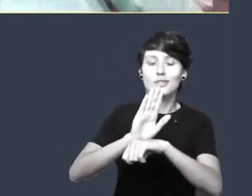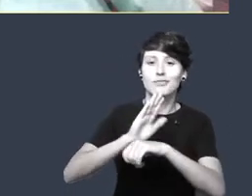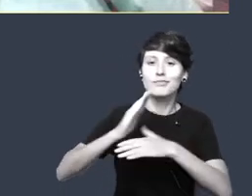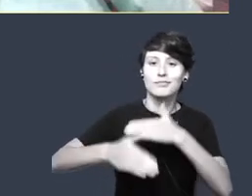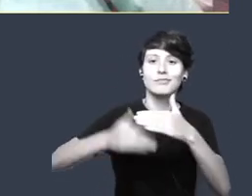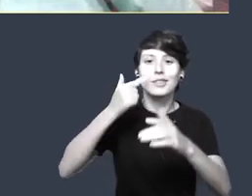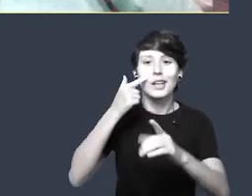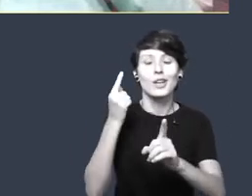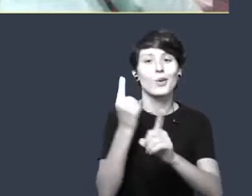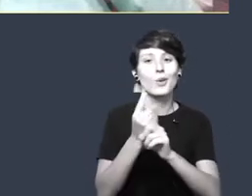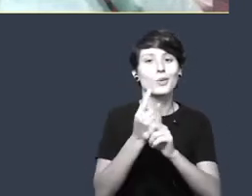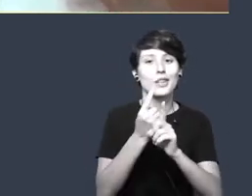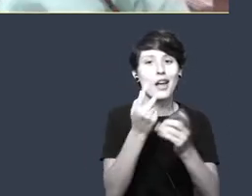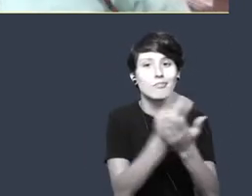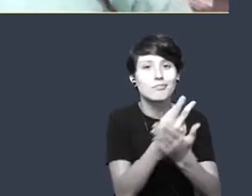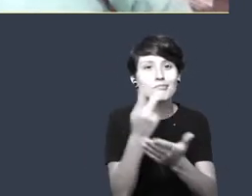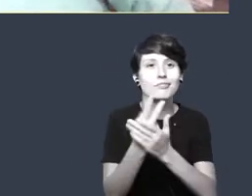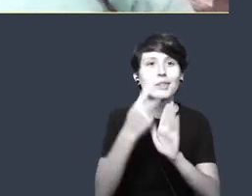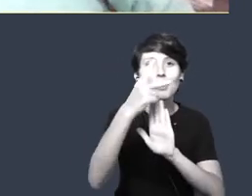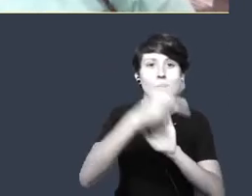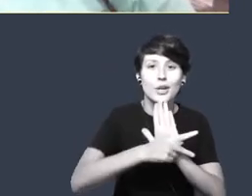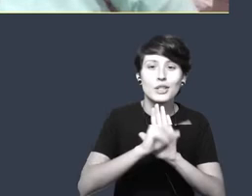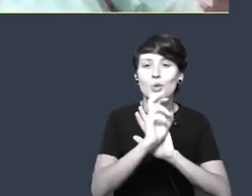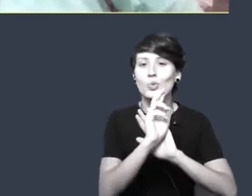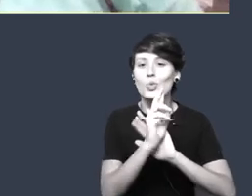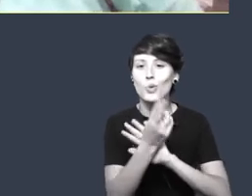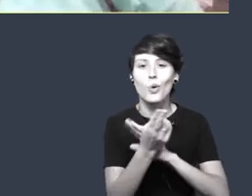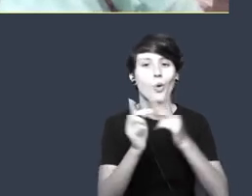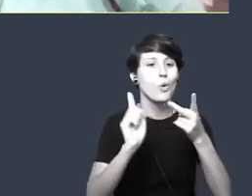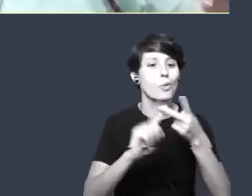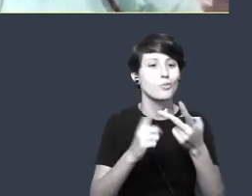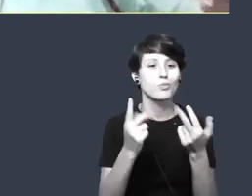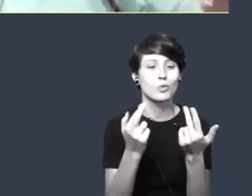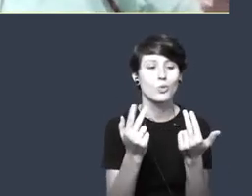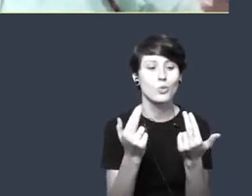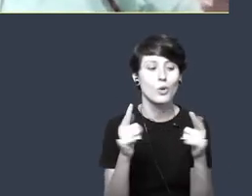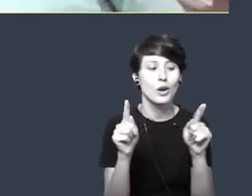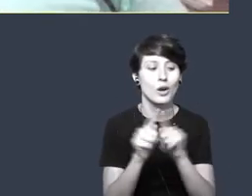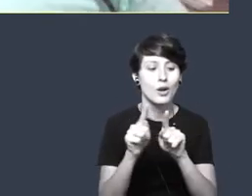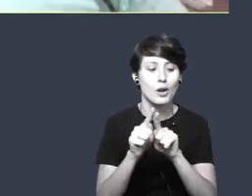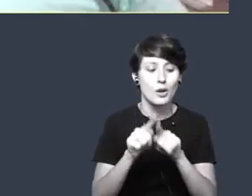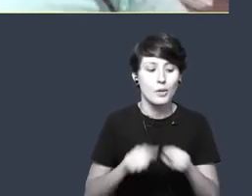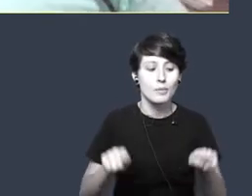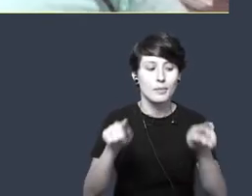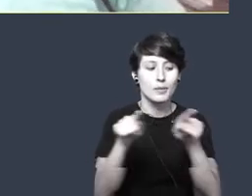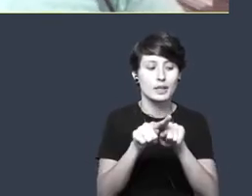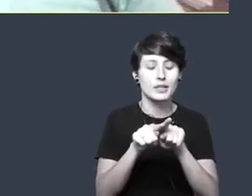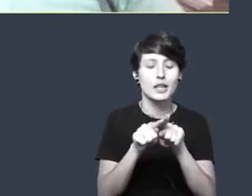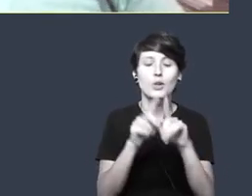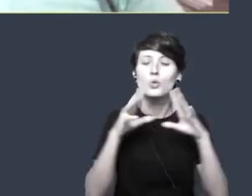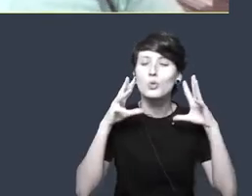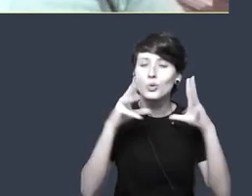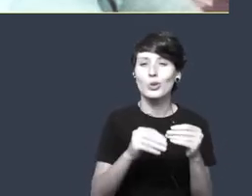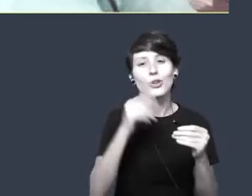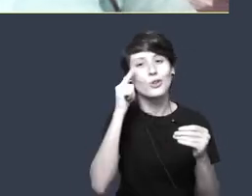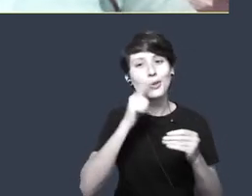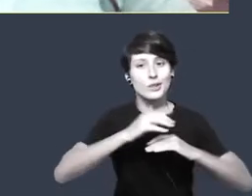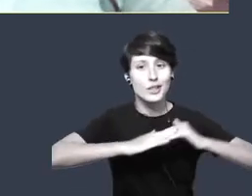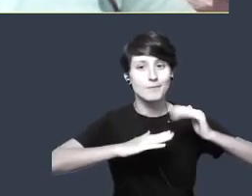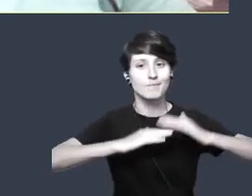encontrar erros em projetos vizinhos e projetos, né, de parceiros, tudo para a gente conseguir